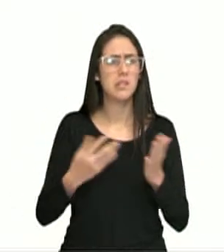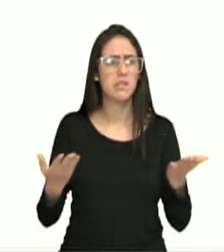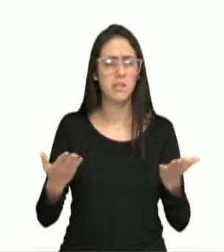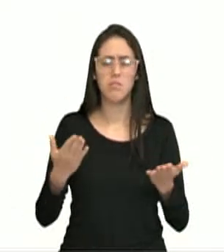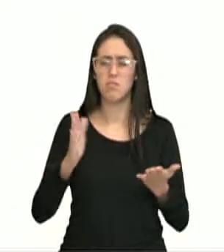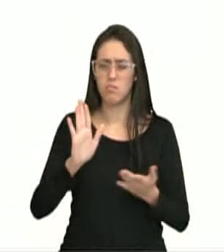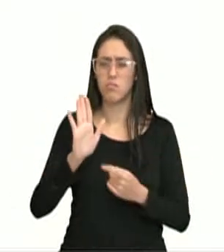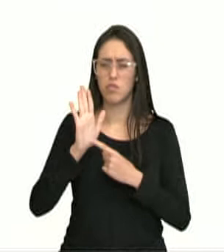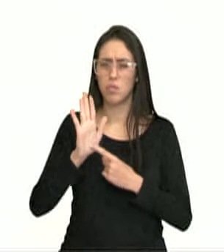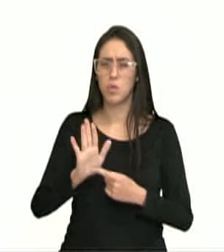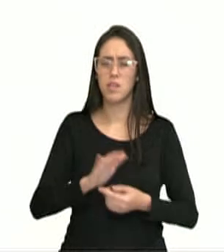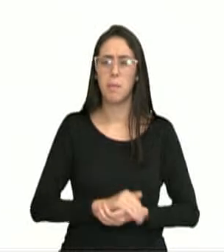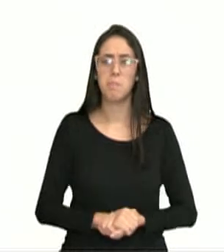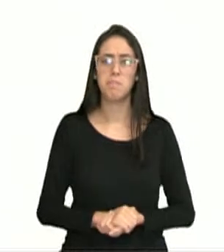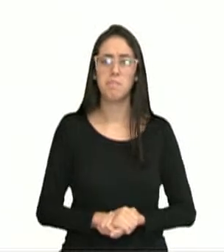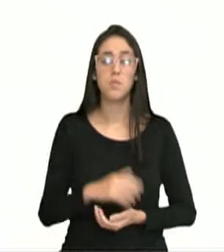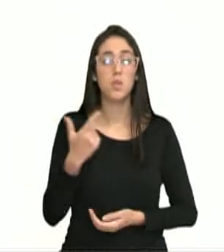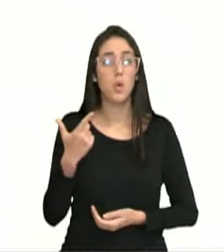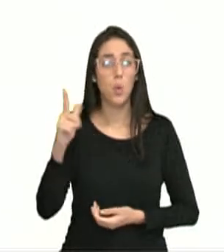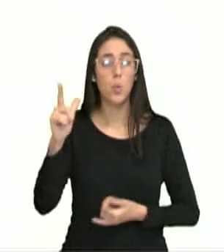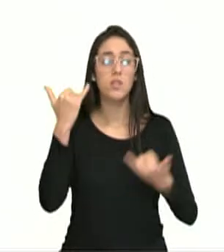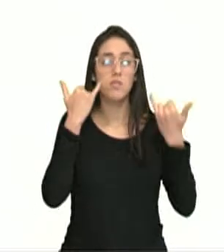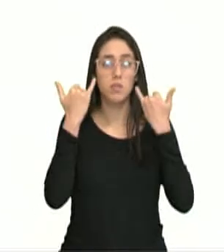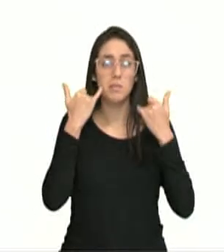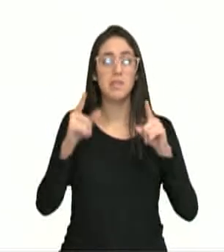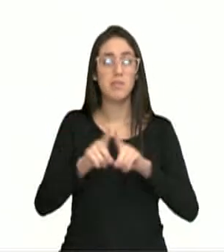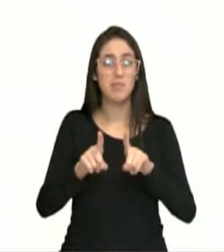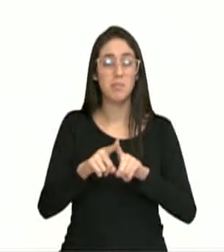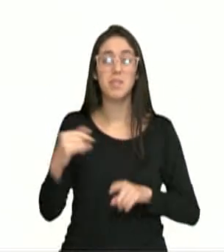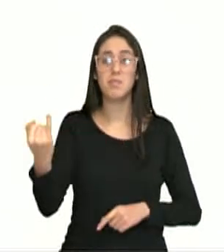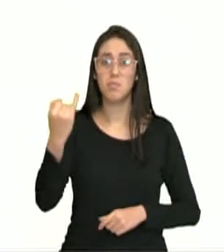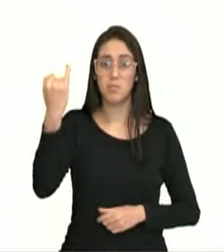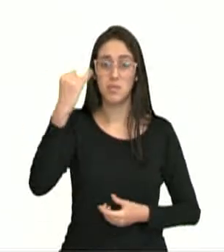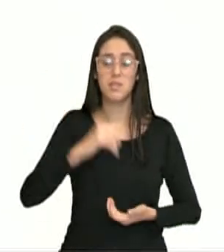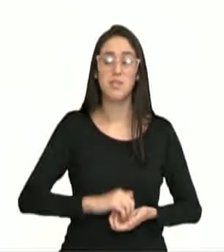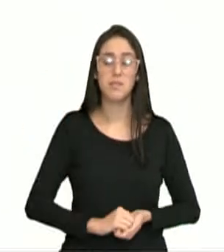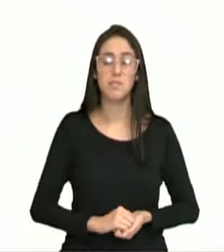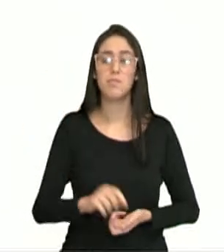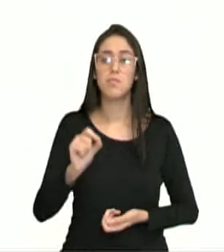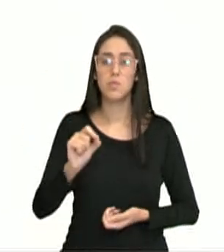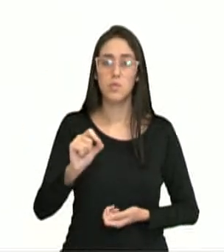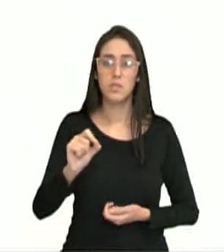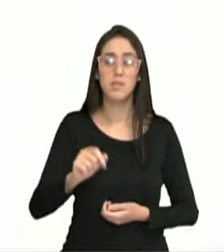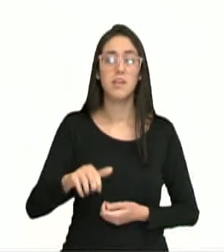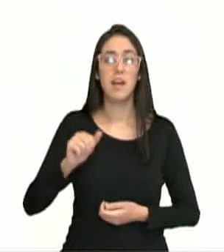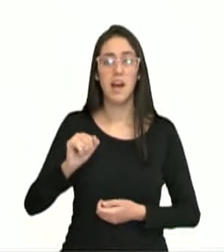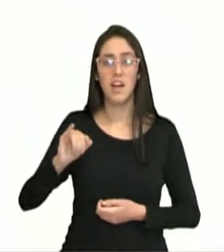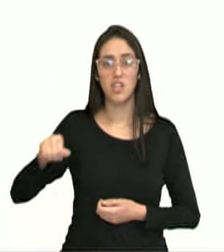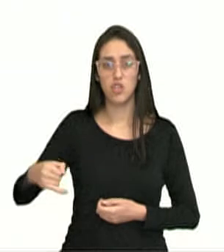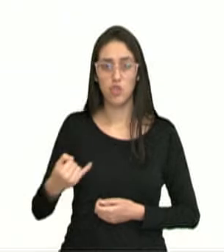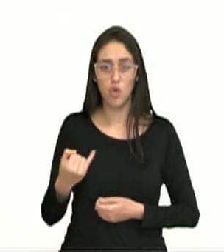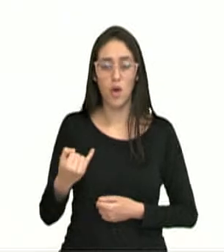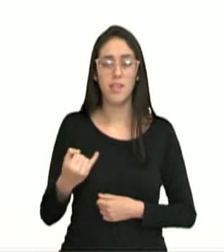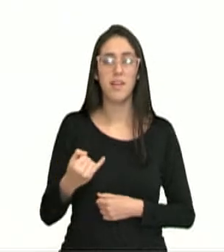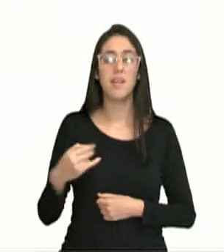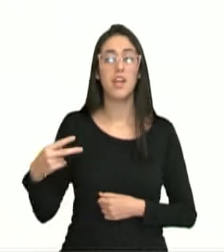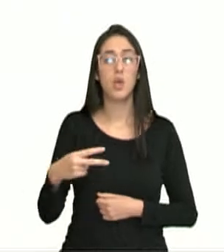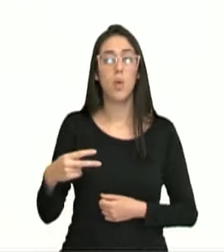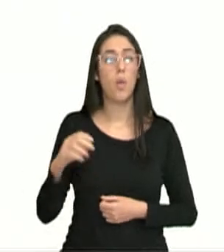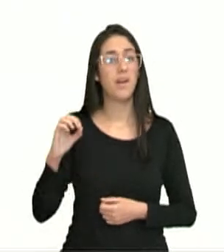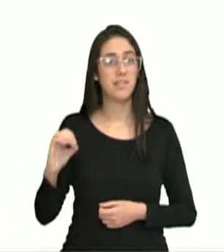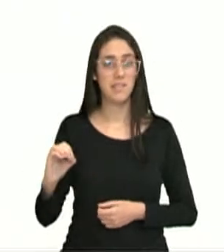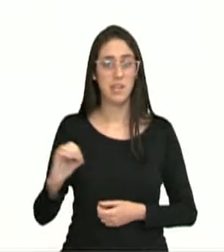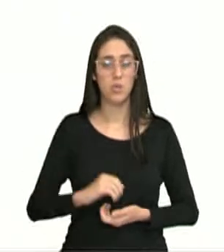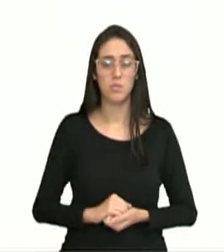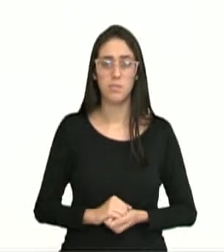te mostrar. E uma outra informação importante. Aonde A e J igual a 0.